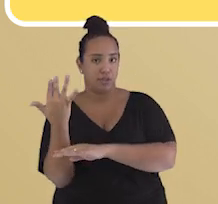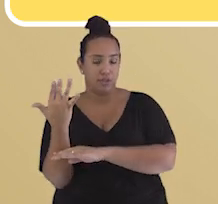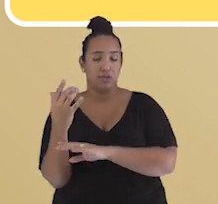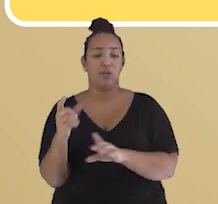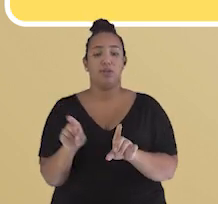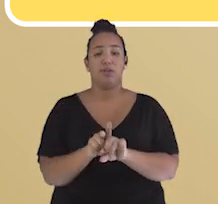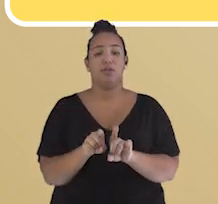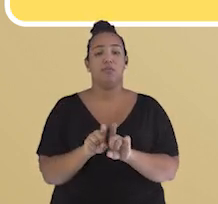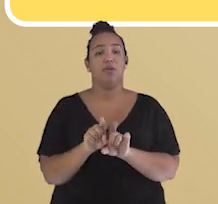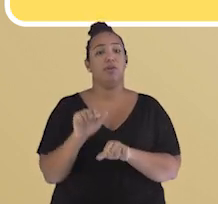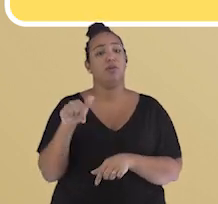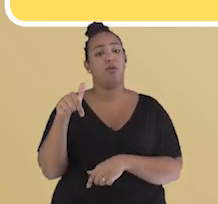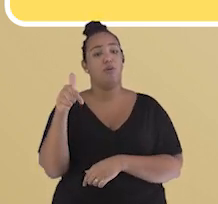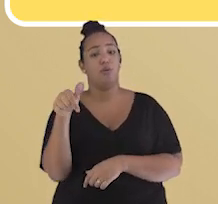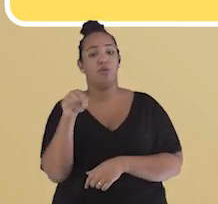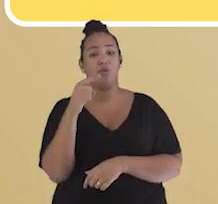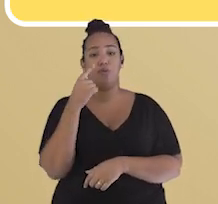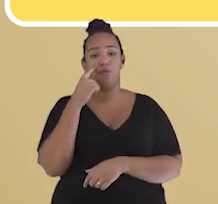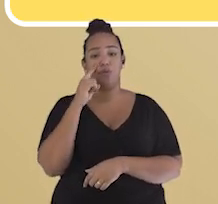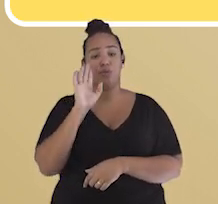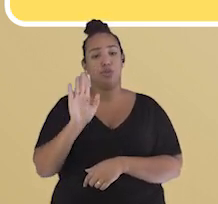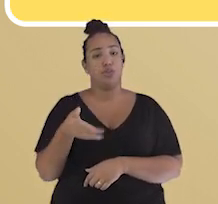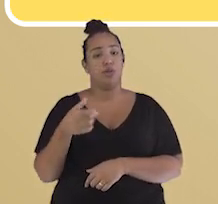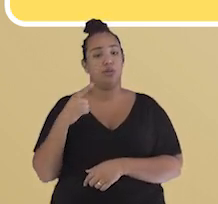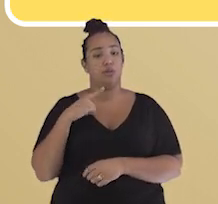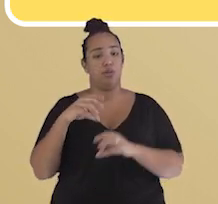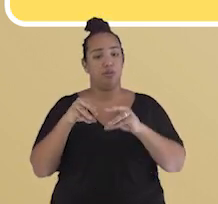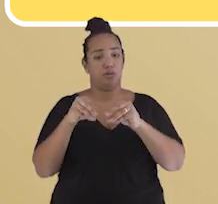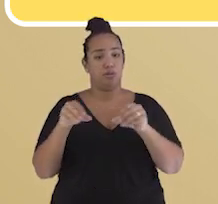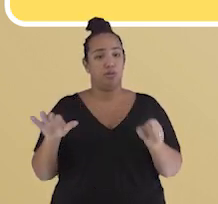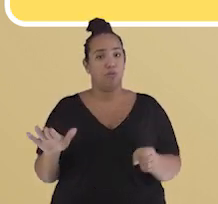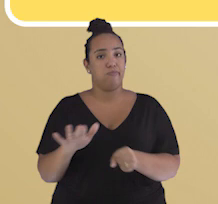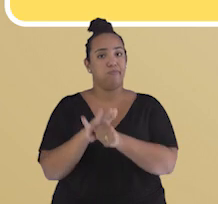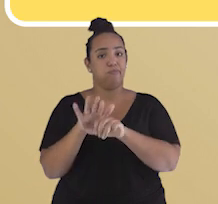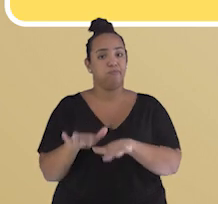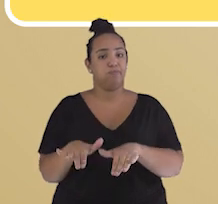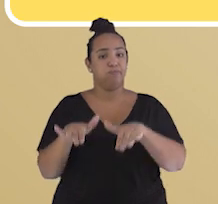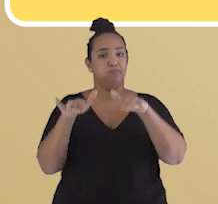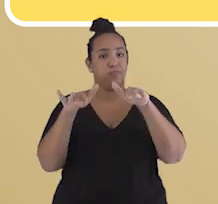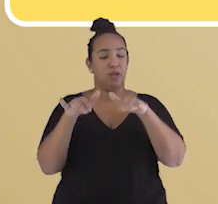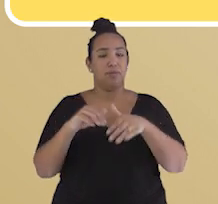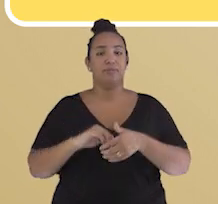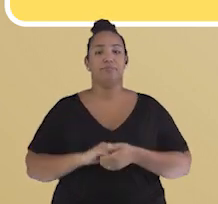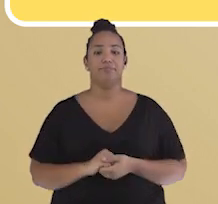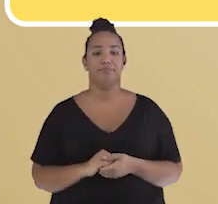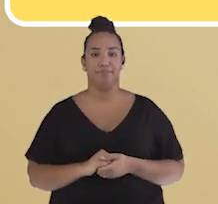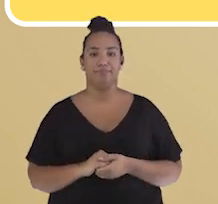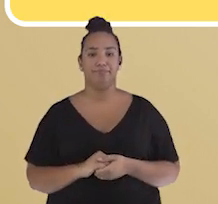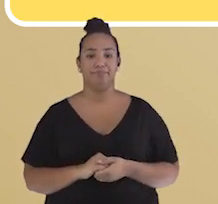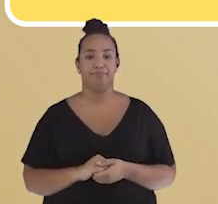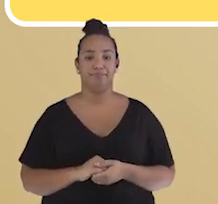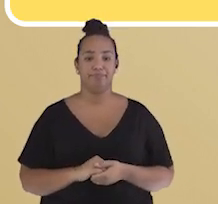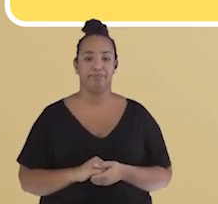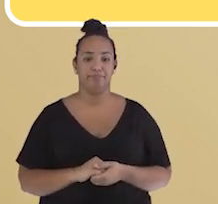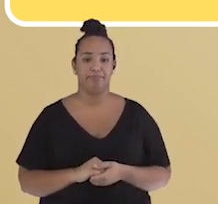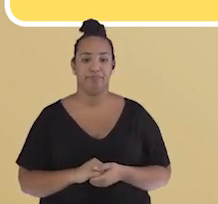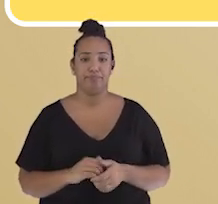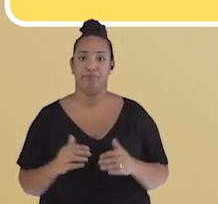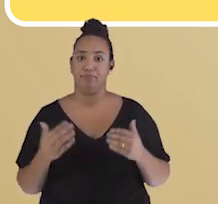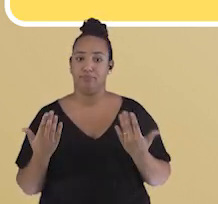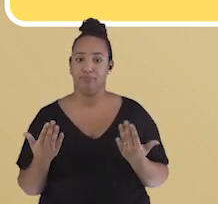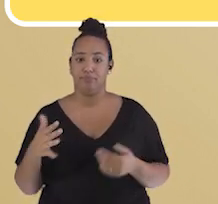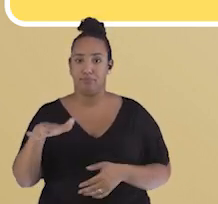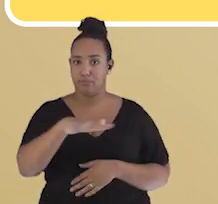lugares para construções e estradas. E nessas duas fotos bem antigas da Baía de Vitória, vemos uma presença maior